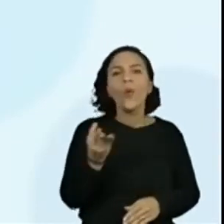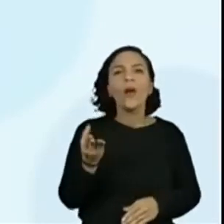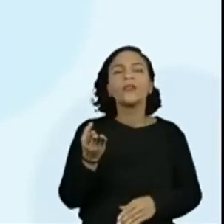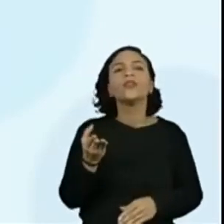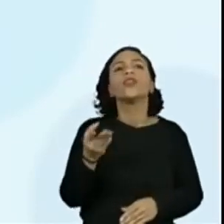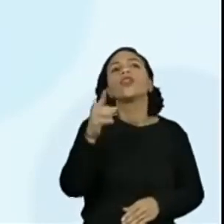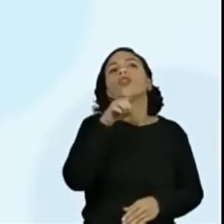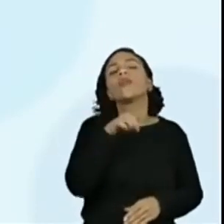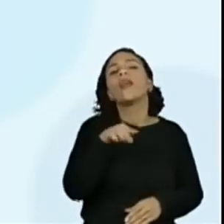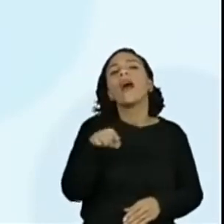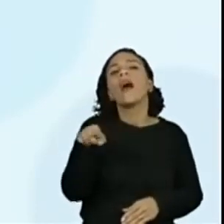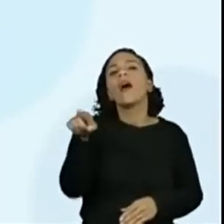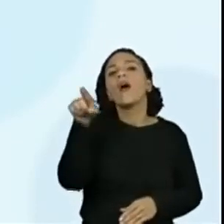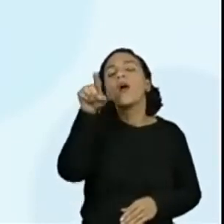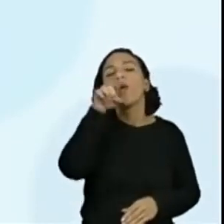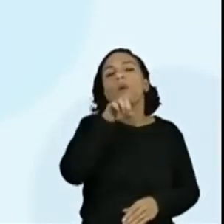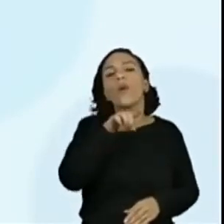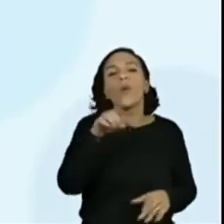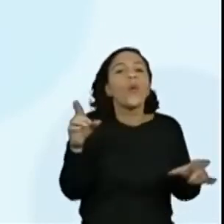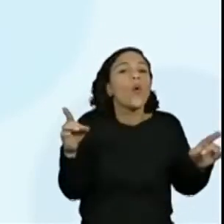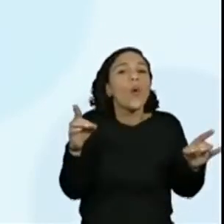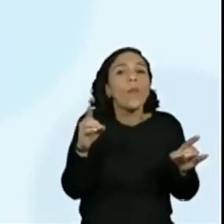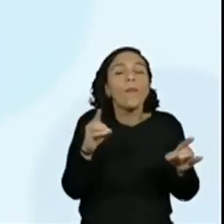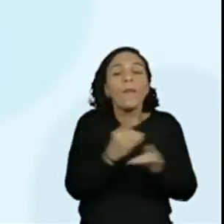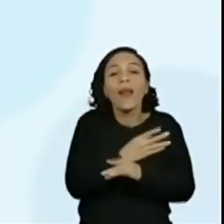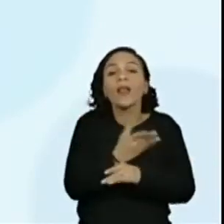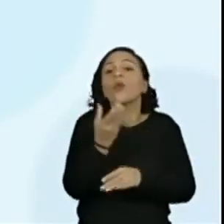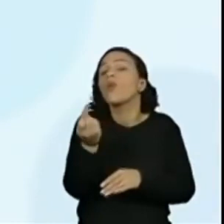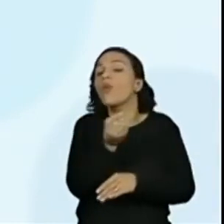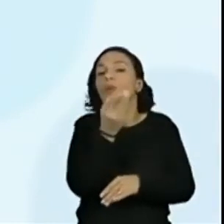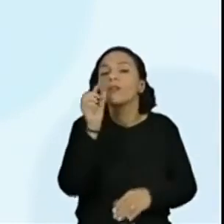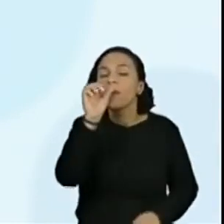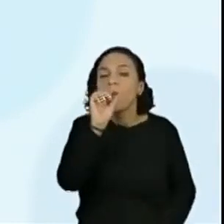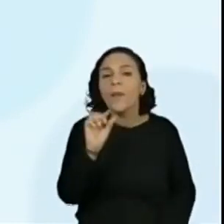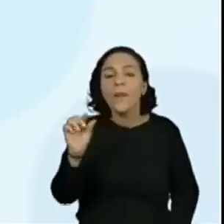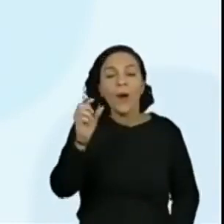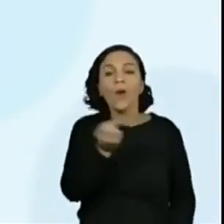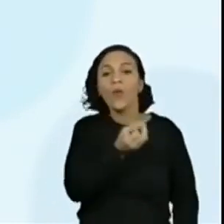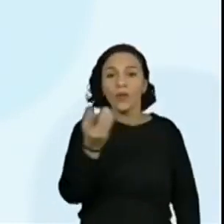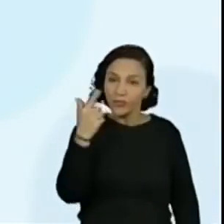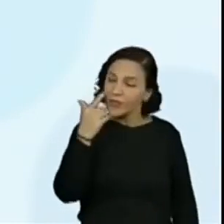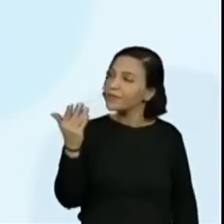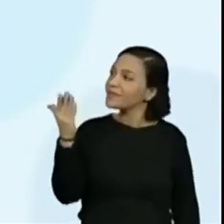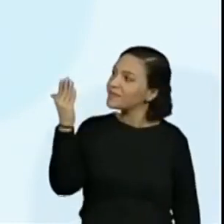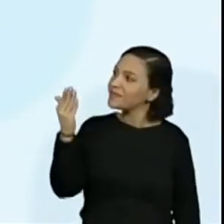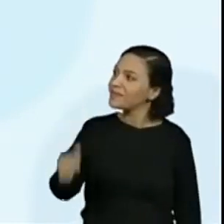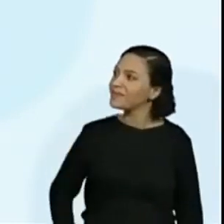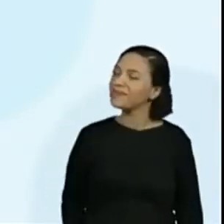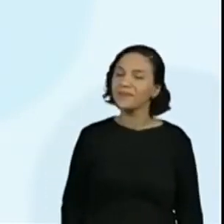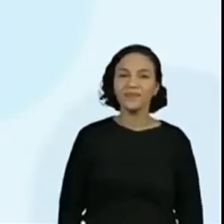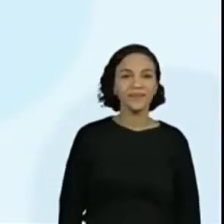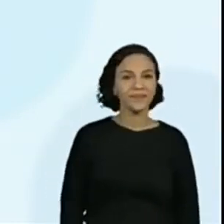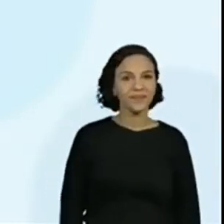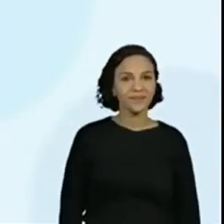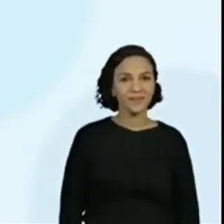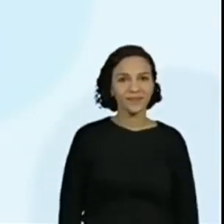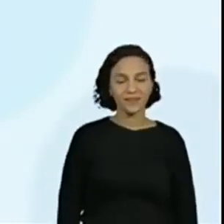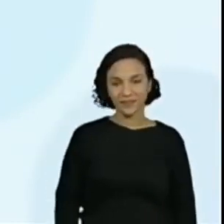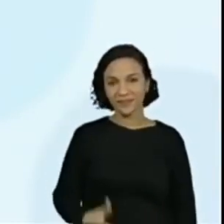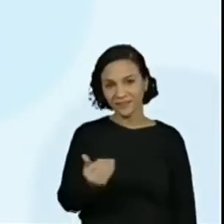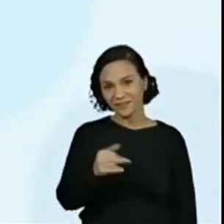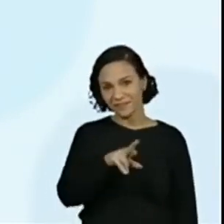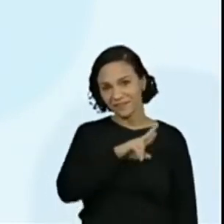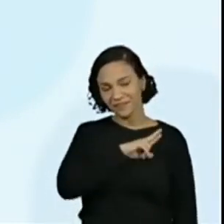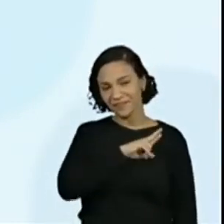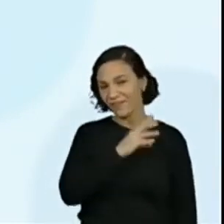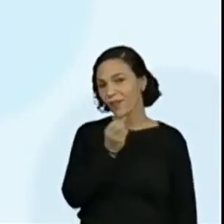bloquinho. Ah, na tela toda. Nossa. Ah, sim. Dá pra fazer. Será a que A Valentina eles e a Maria estão